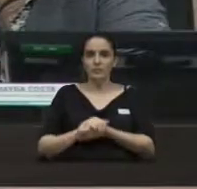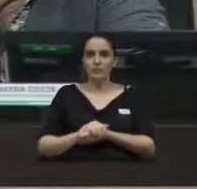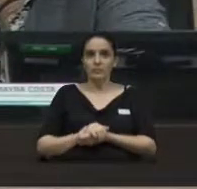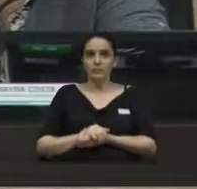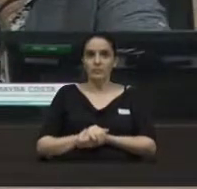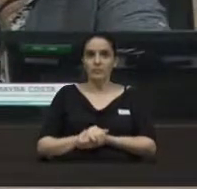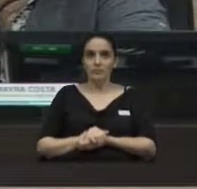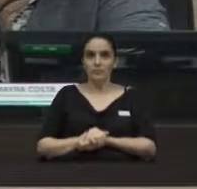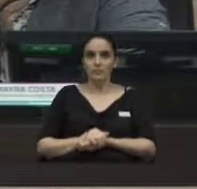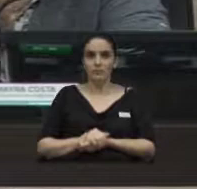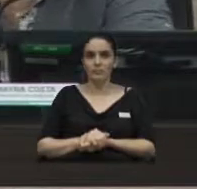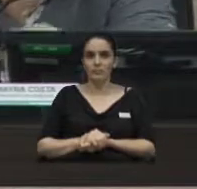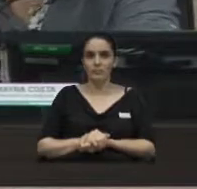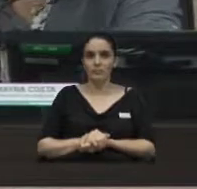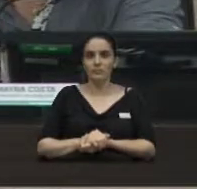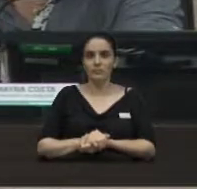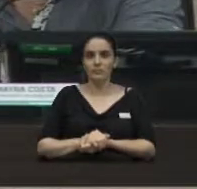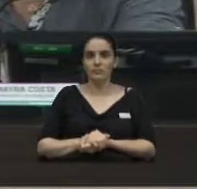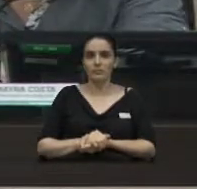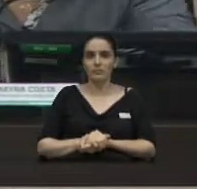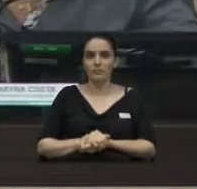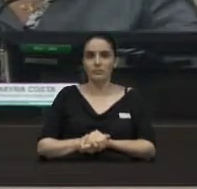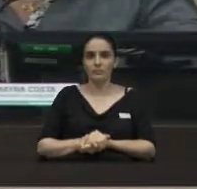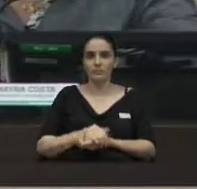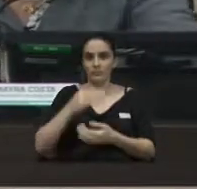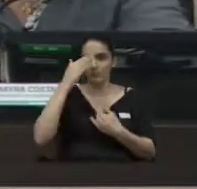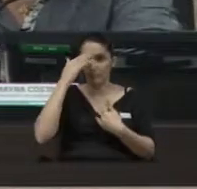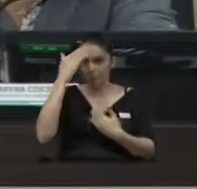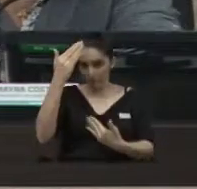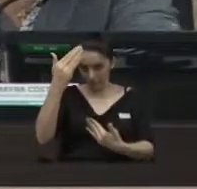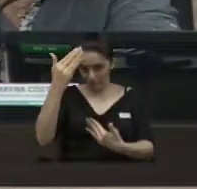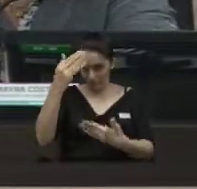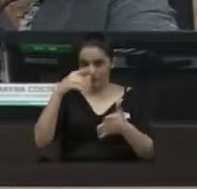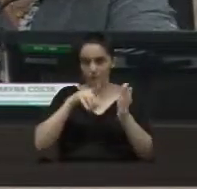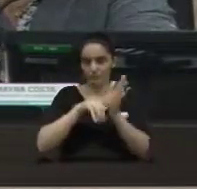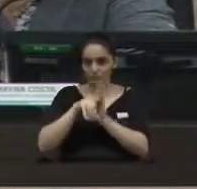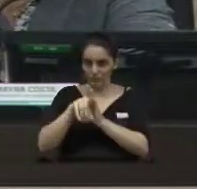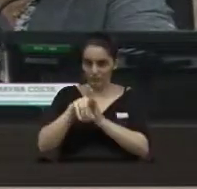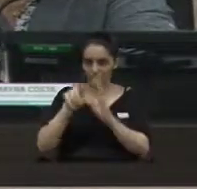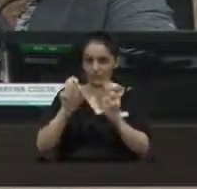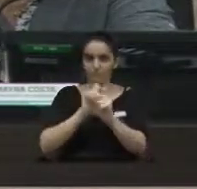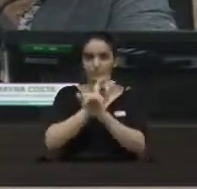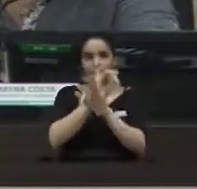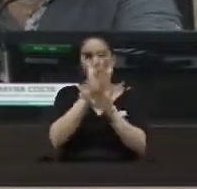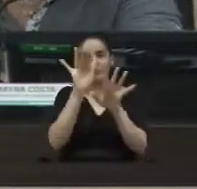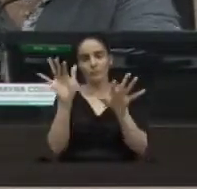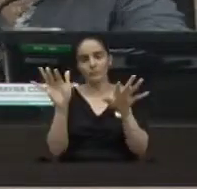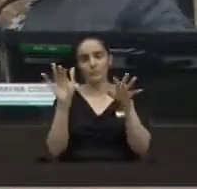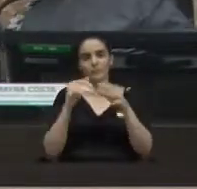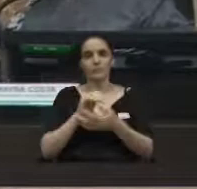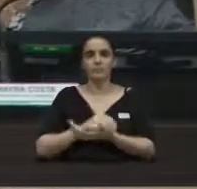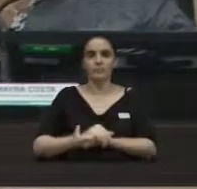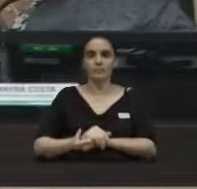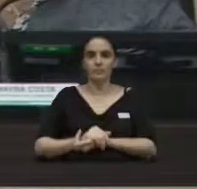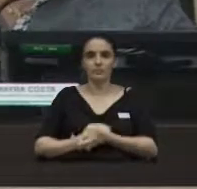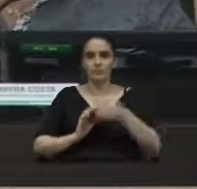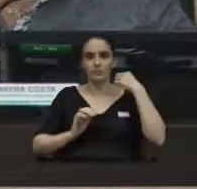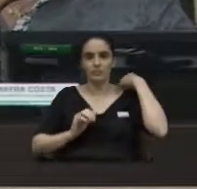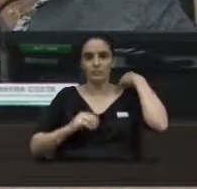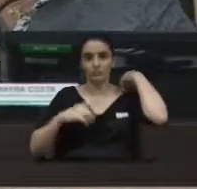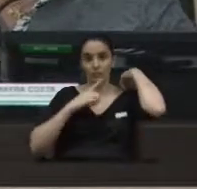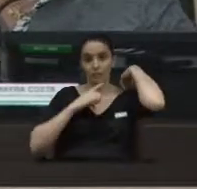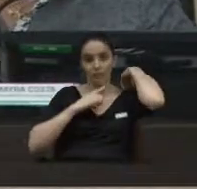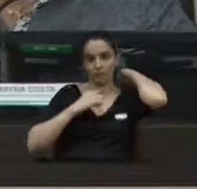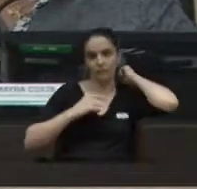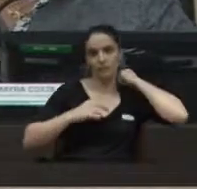obrigado pela sua pergunta, o que me permite esclarecer. Quando eu disse que tem deficiente que usa 14,